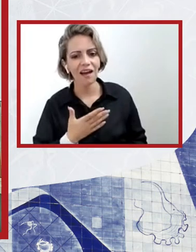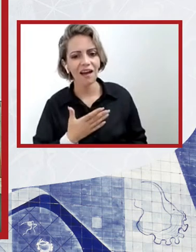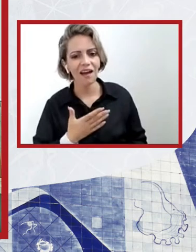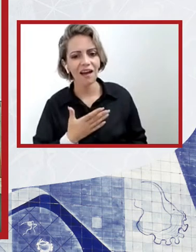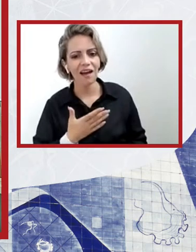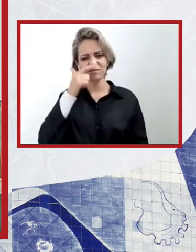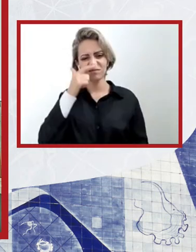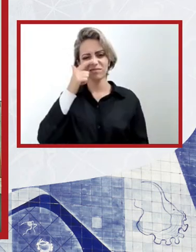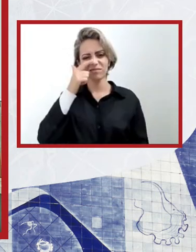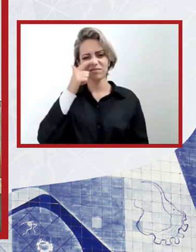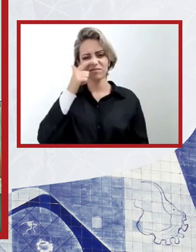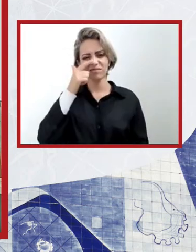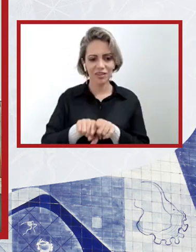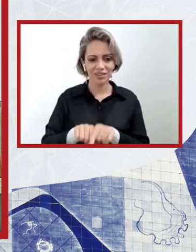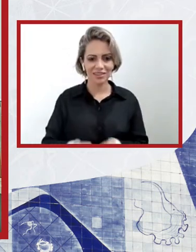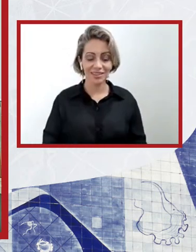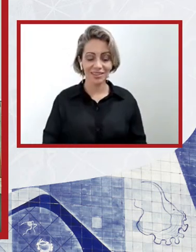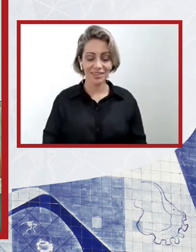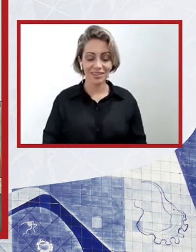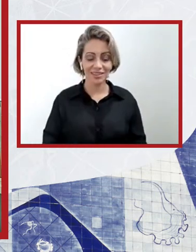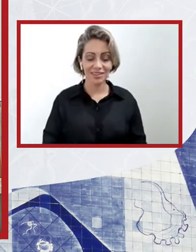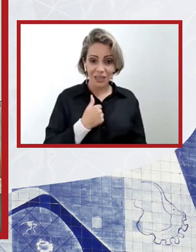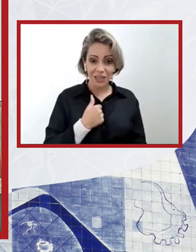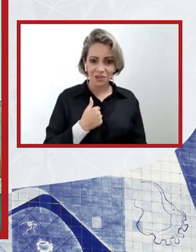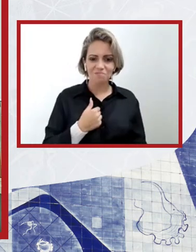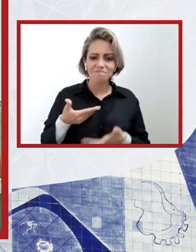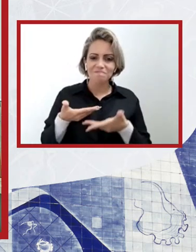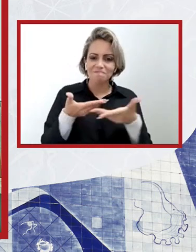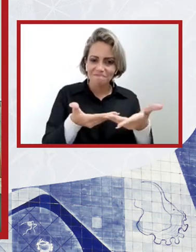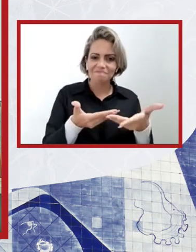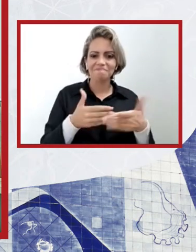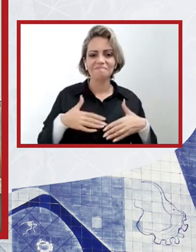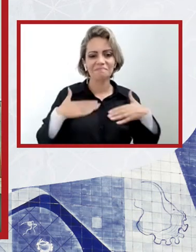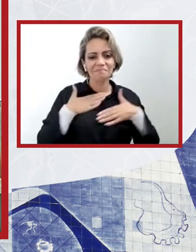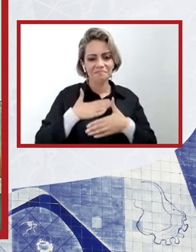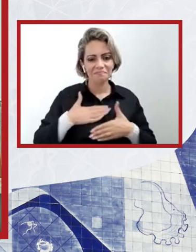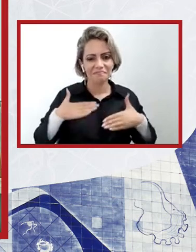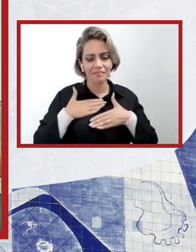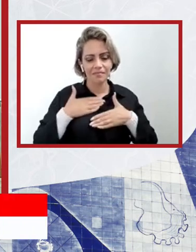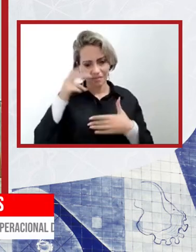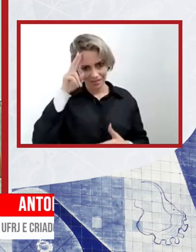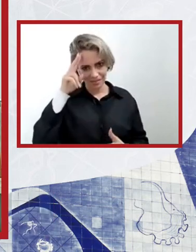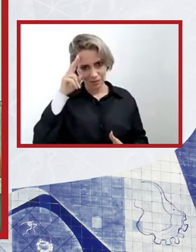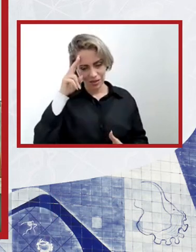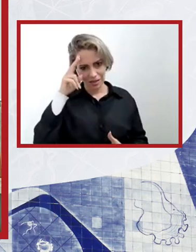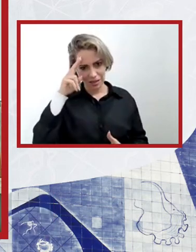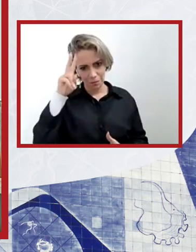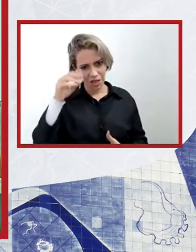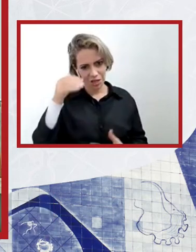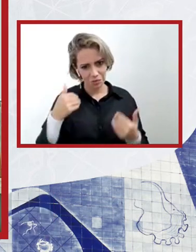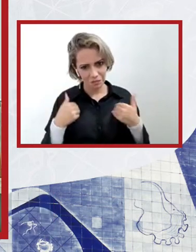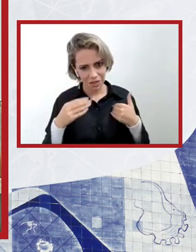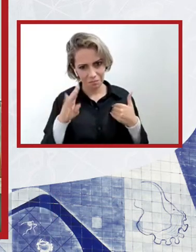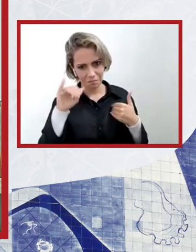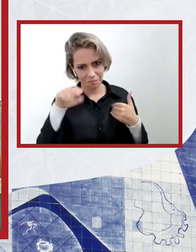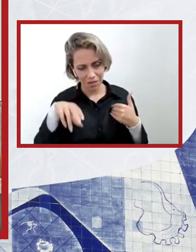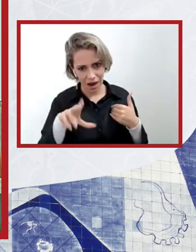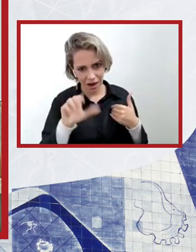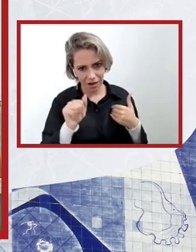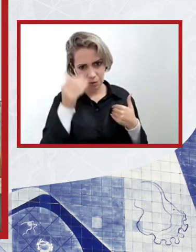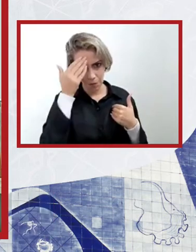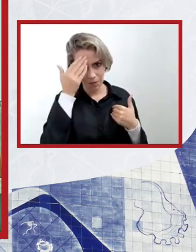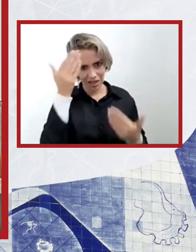fico muito contente pelo convite. Bianca, obrigado por você ter se lembrado de mim. Espero que eu esteja à altura da